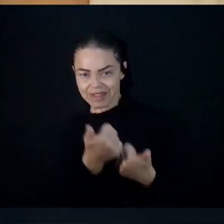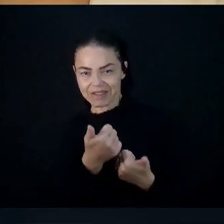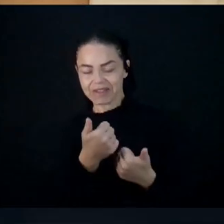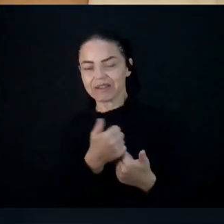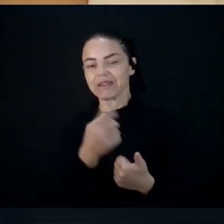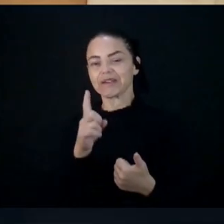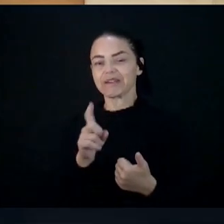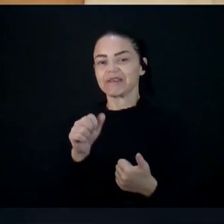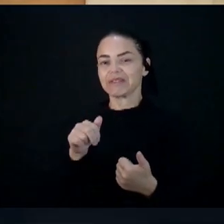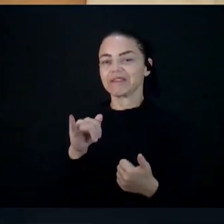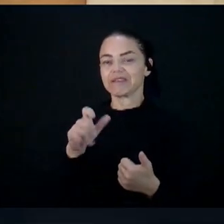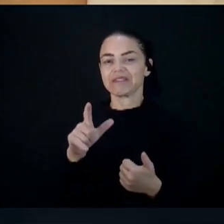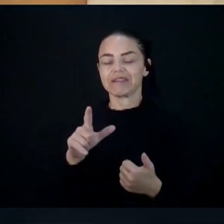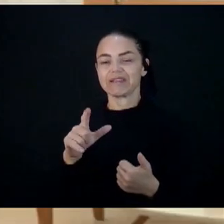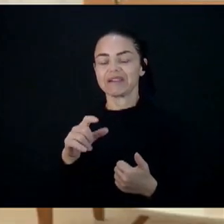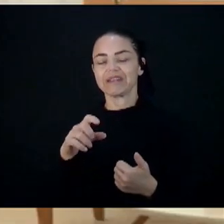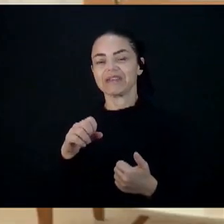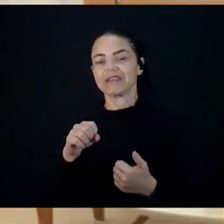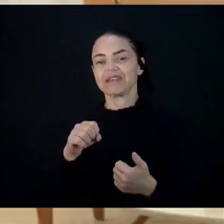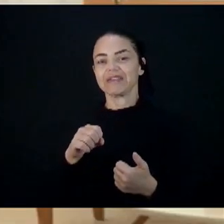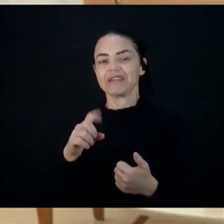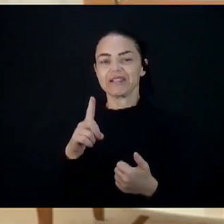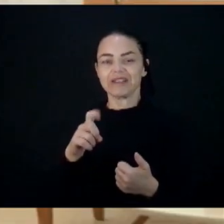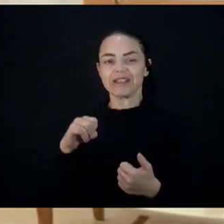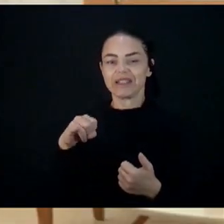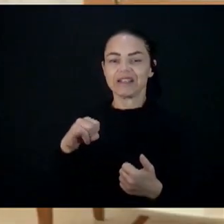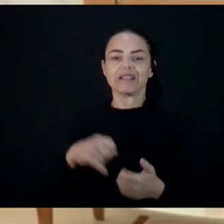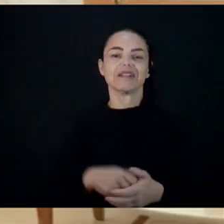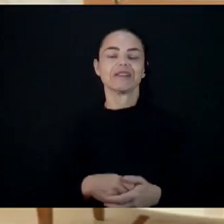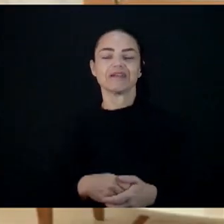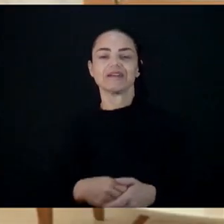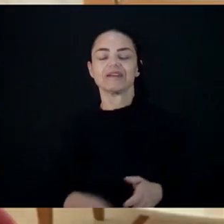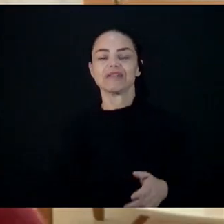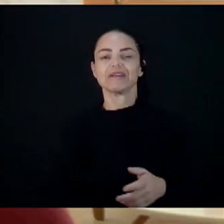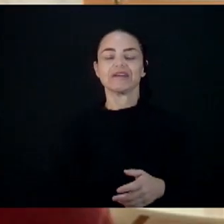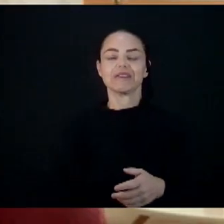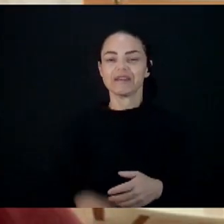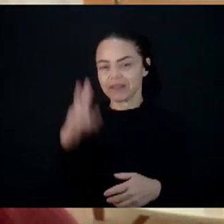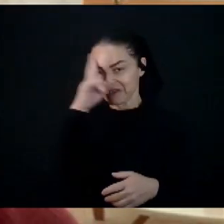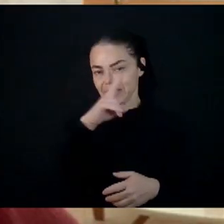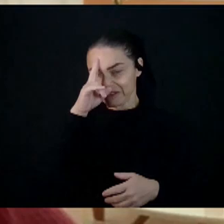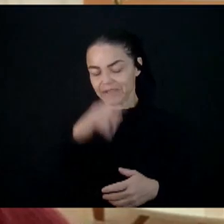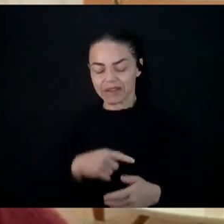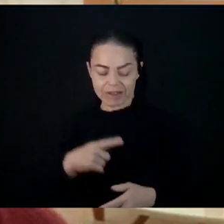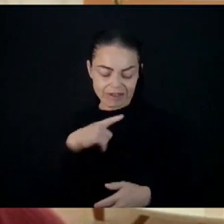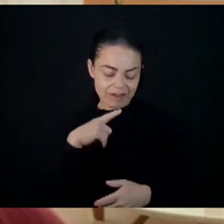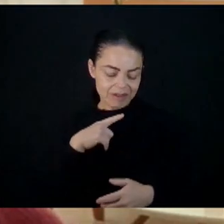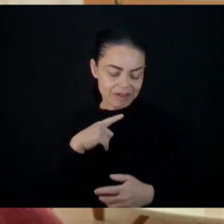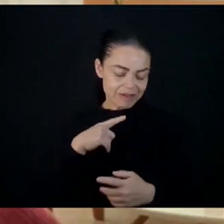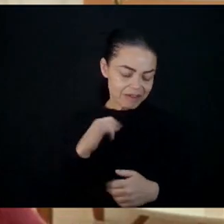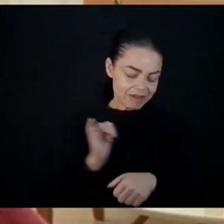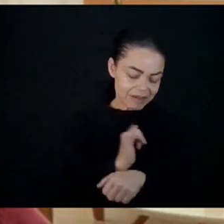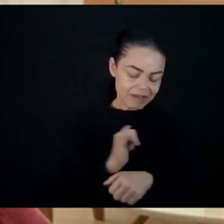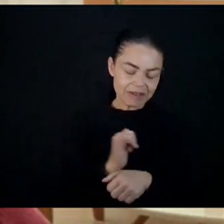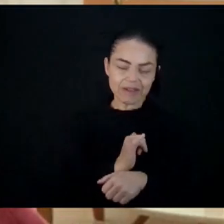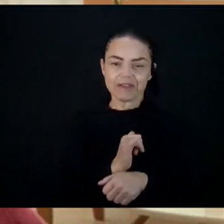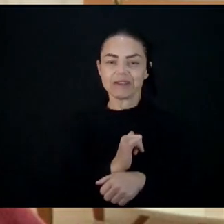por favor, considerações finais. Bom, eu quero lembrar só de que existem as opções de cerveja sem